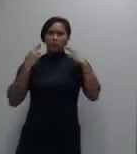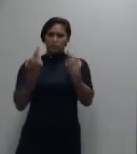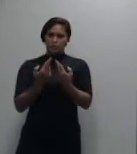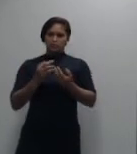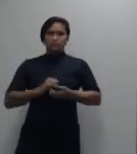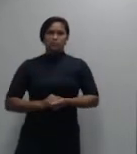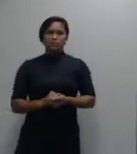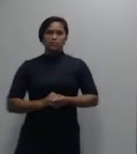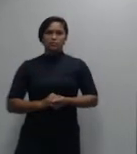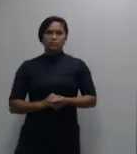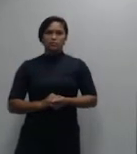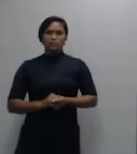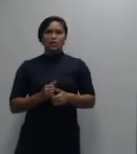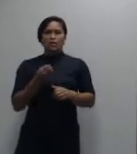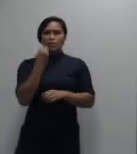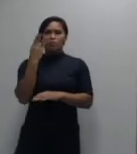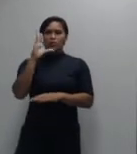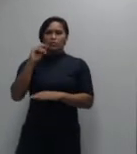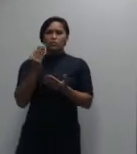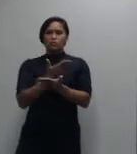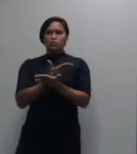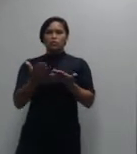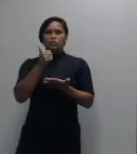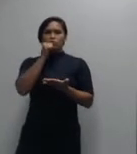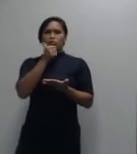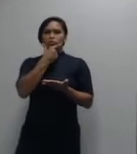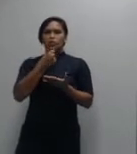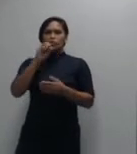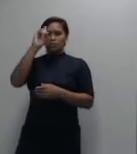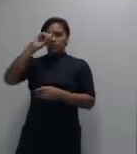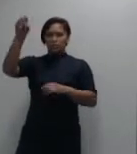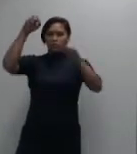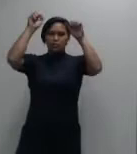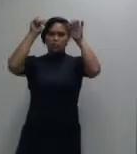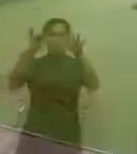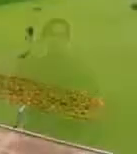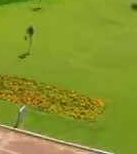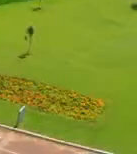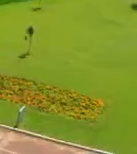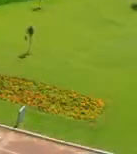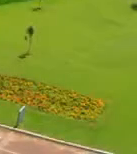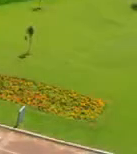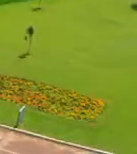então boa noite a todos e a todos que Deus nos ilumine